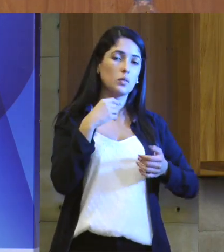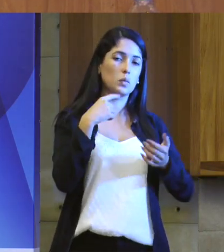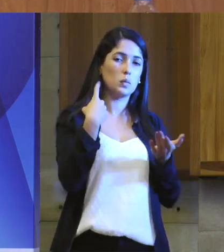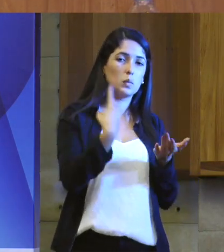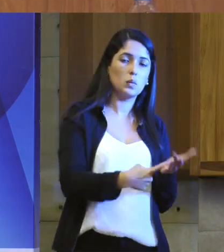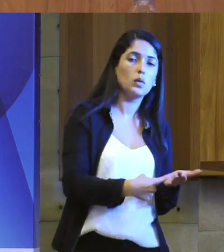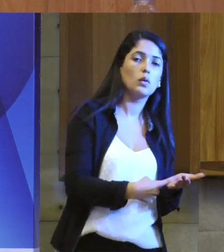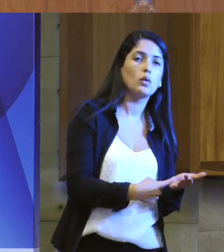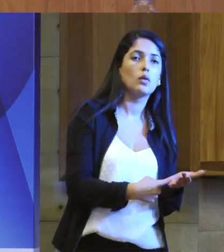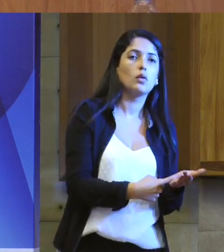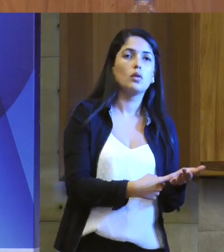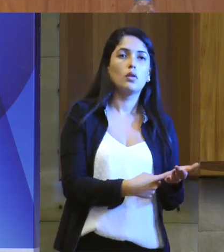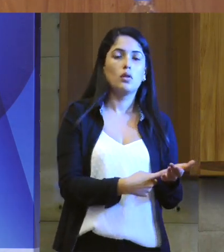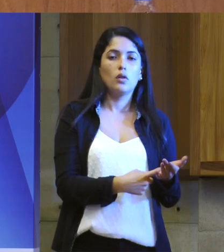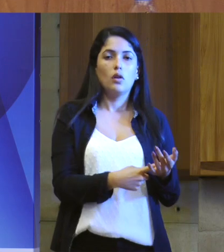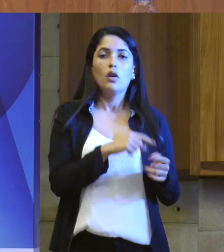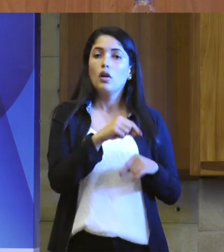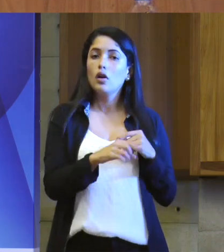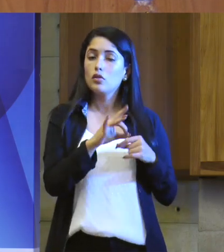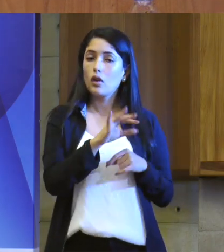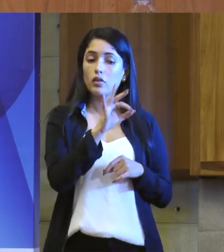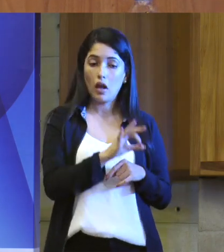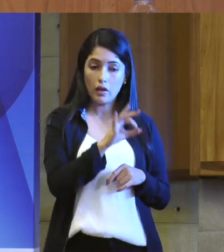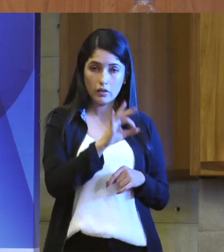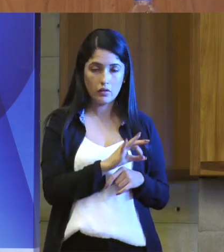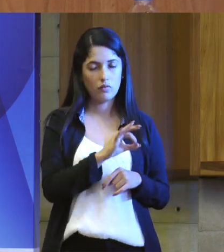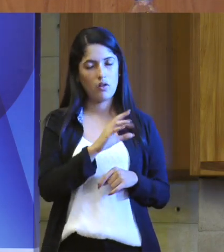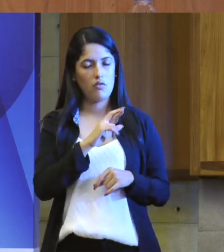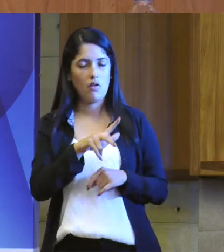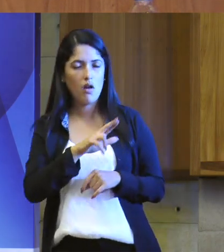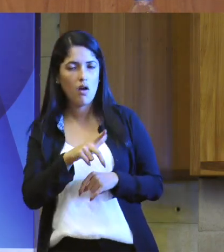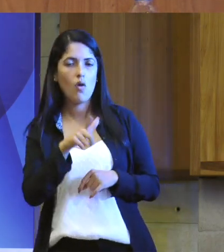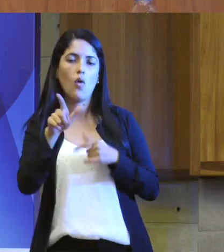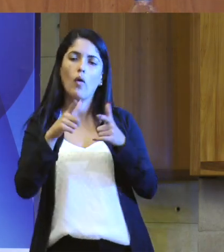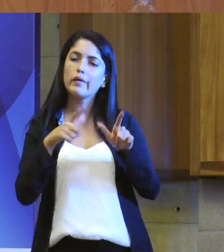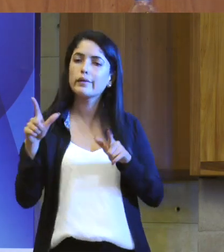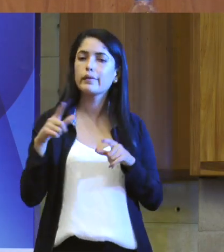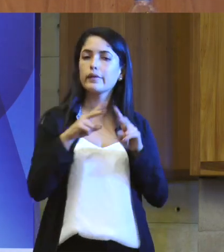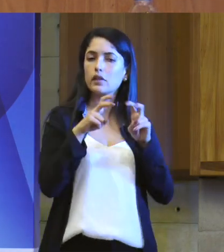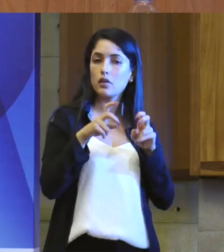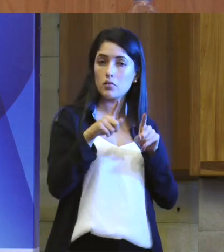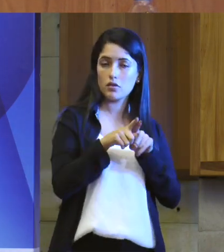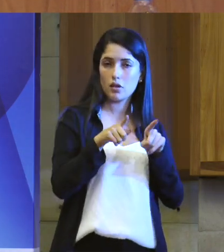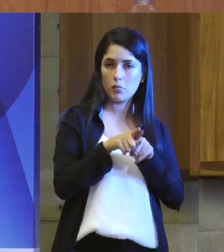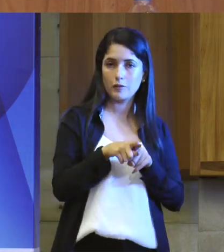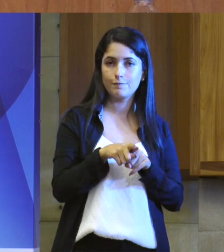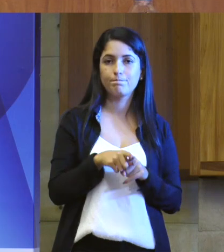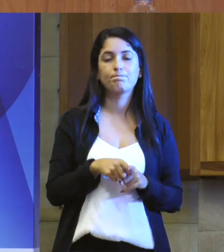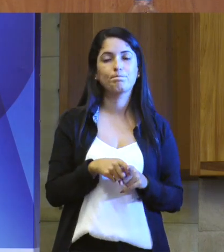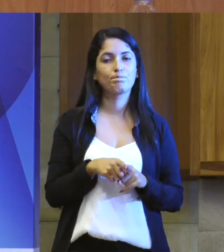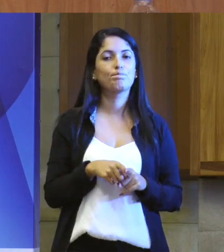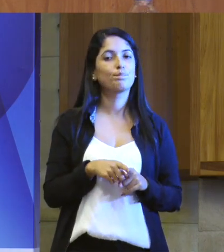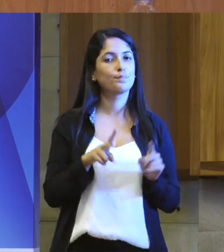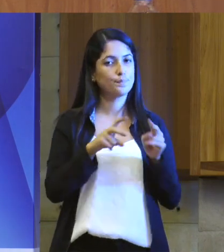acordo um acordo de livre-comércio e não só de tarifas mas tratar de outros temas não tarifários que é um tema é que é um tema pendente é